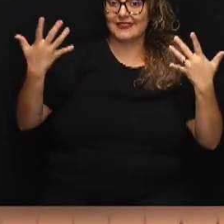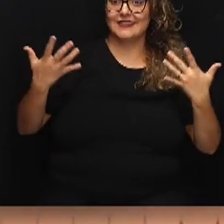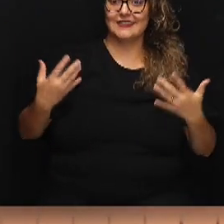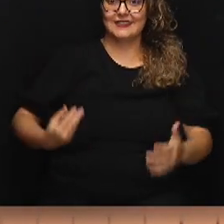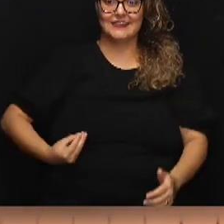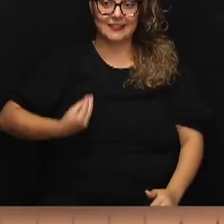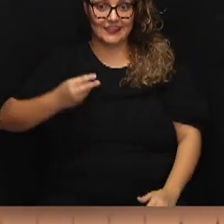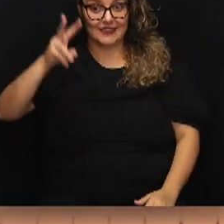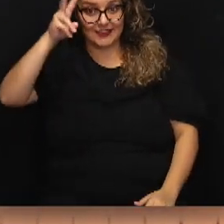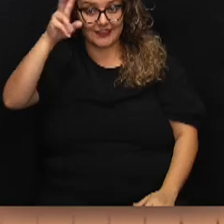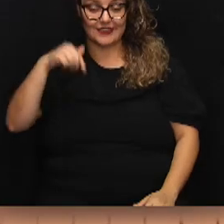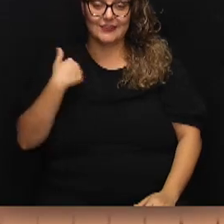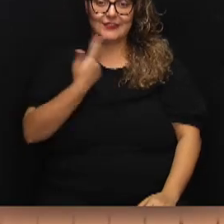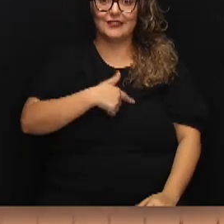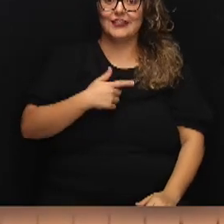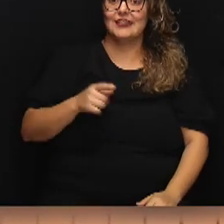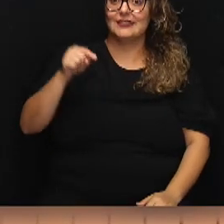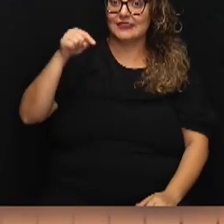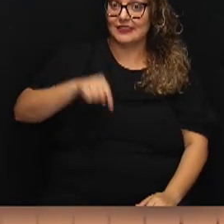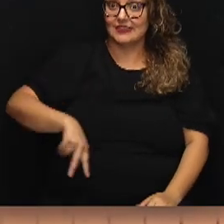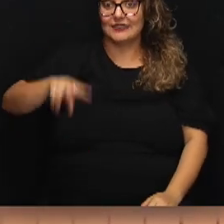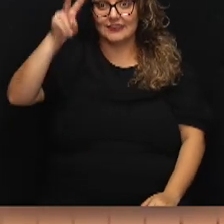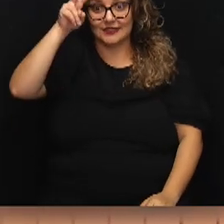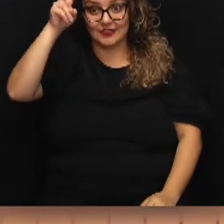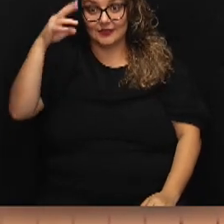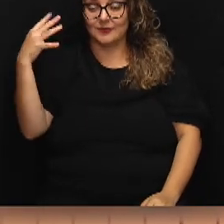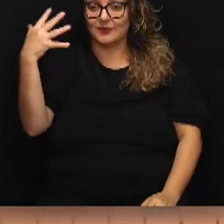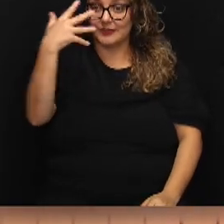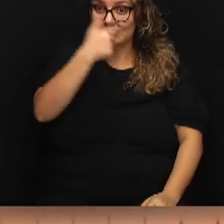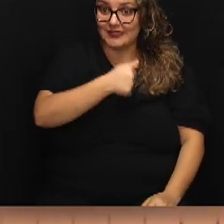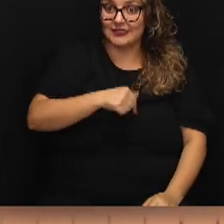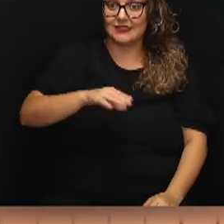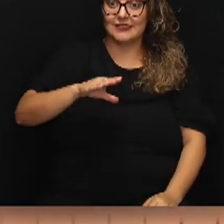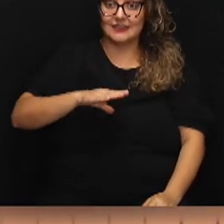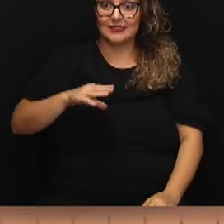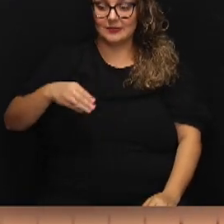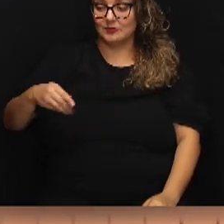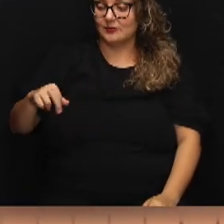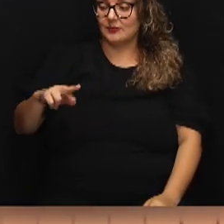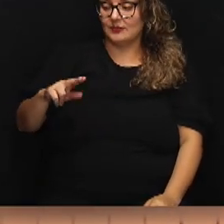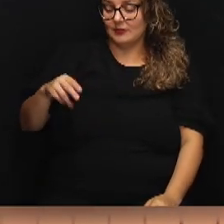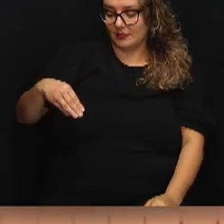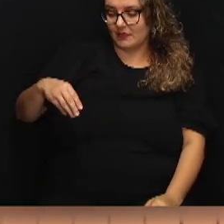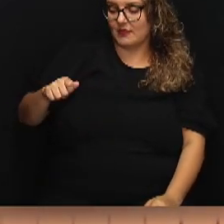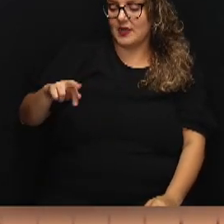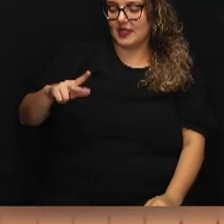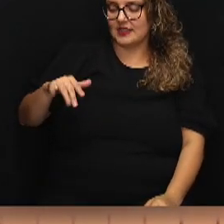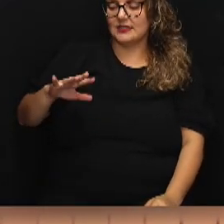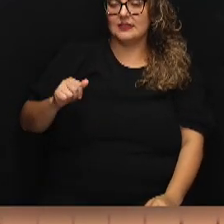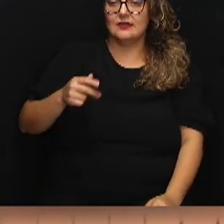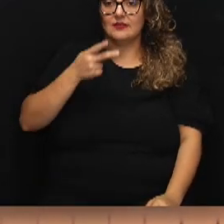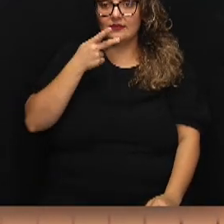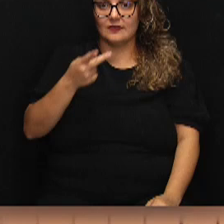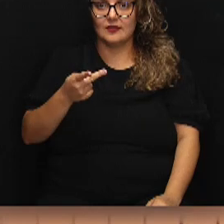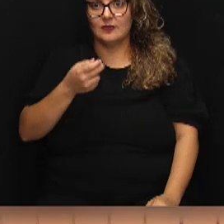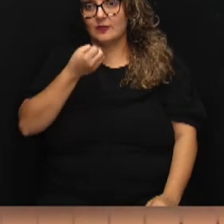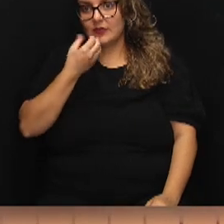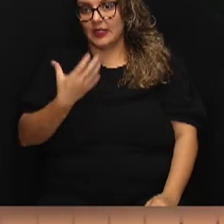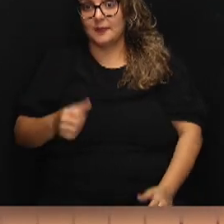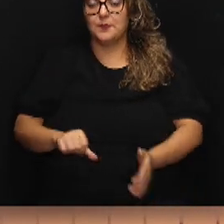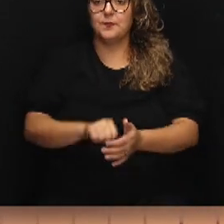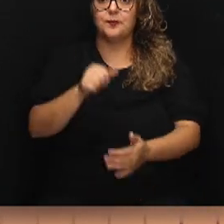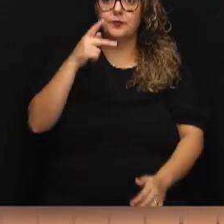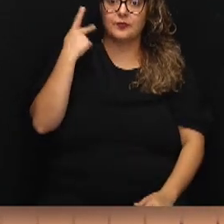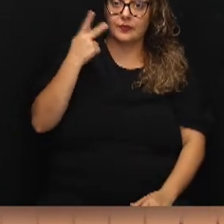nossa história, essa história bonita que nós temos na cidade. Marcinha falou muito bem, primeira vereadora mulher dessa